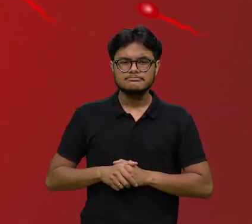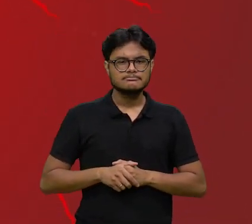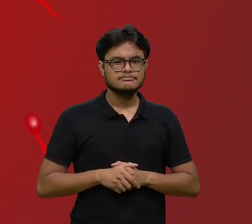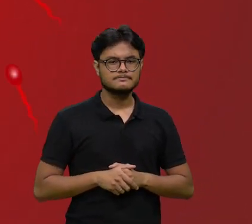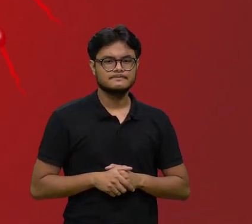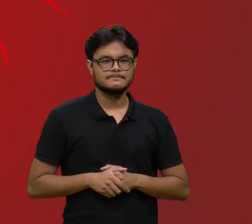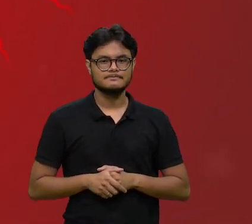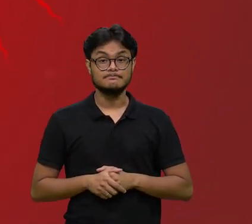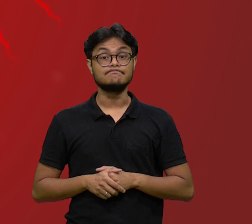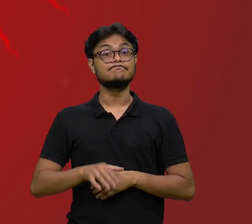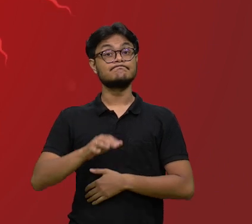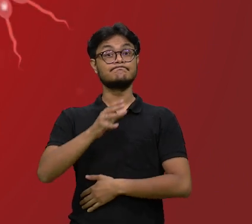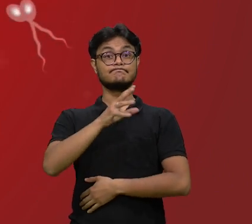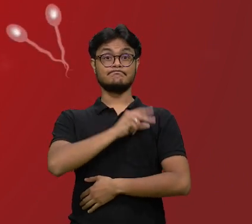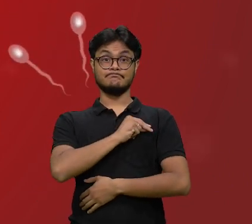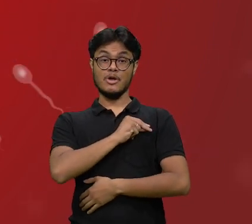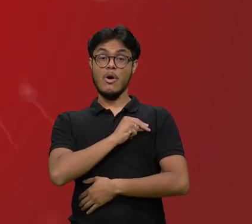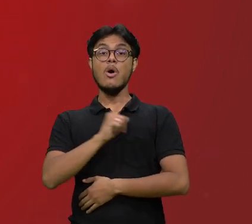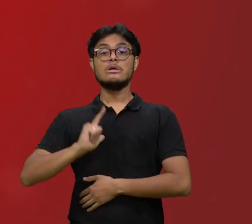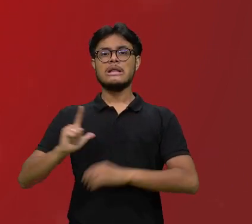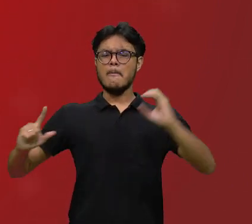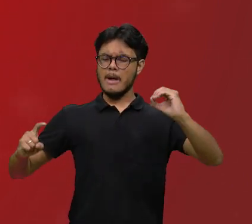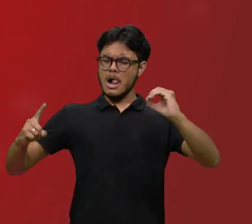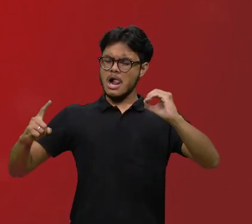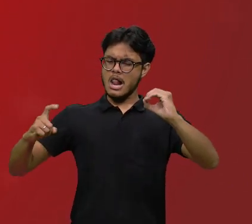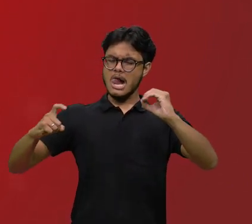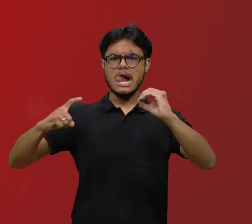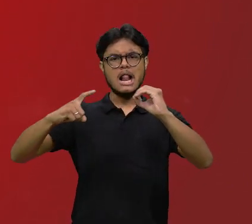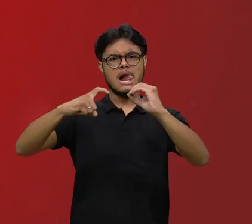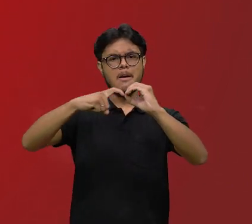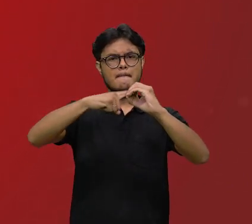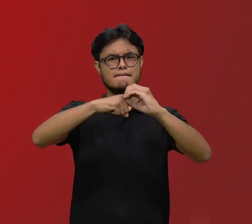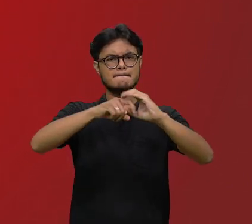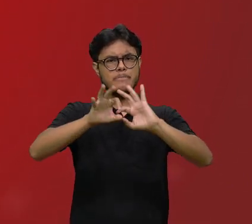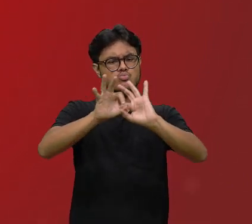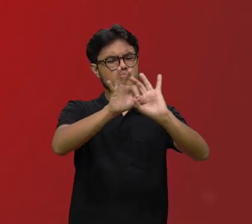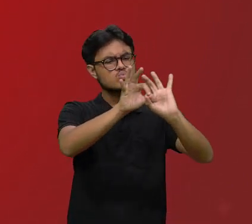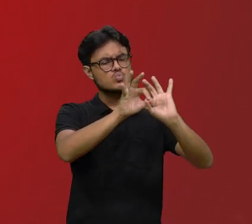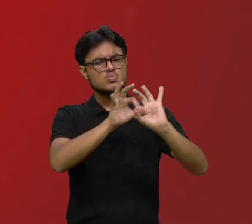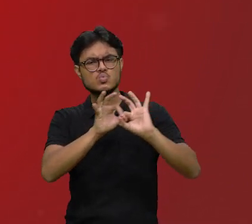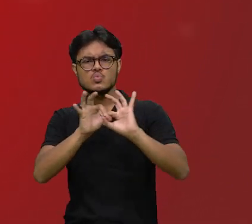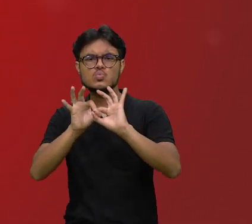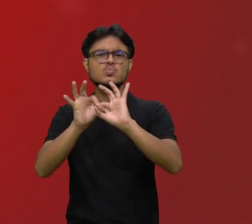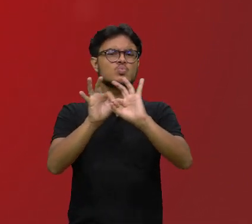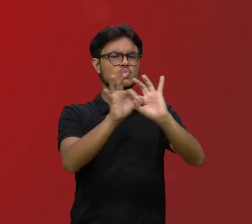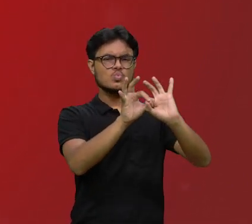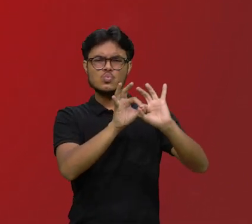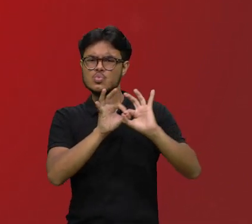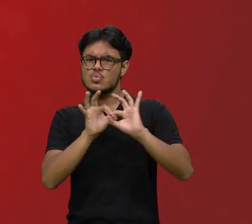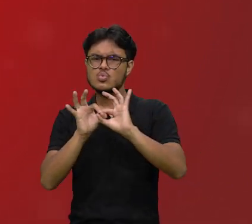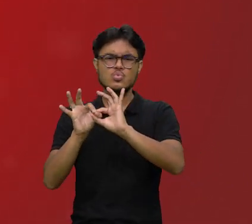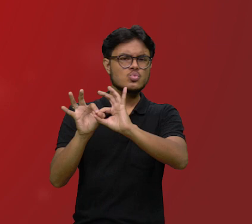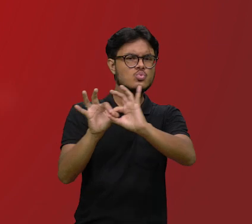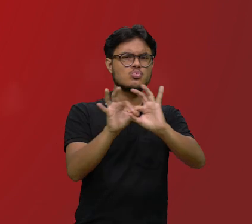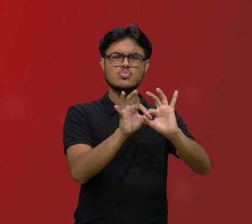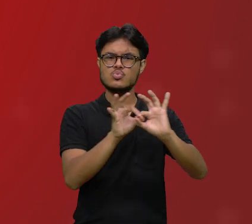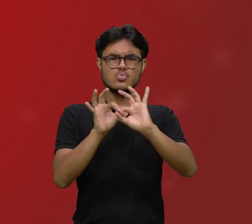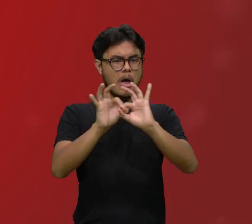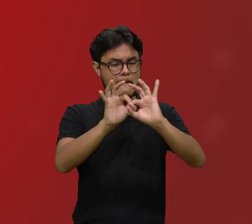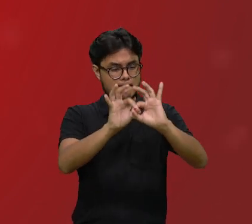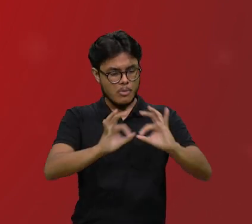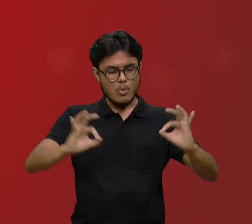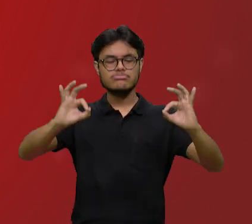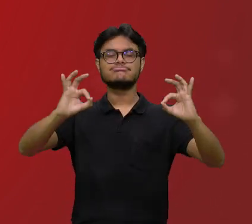Bom, você está vendo aí espermatozoide fecundando, os núcleos se fundindo na cariogamia, e